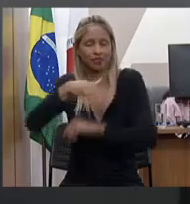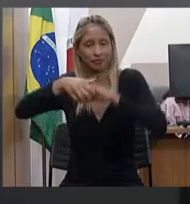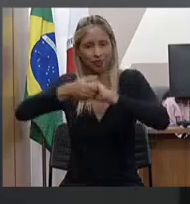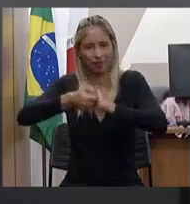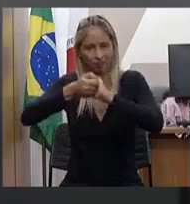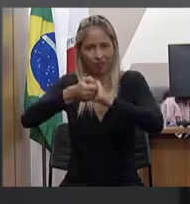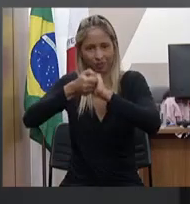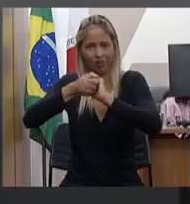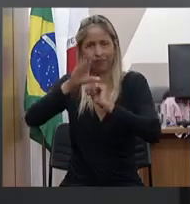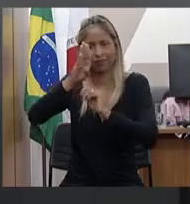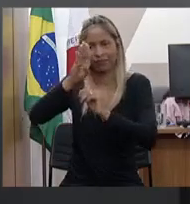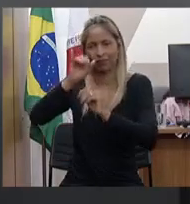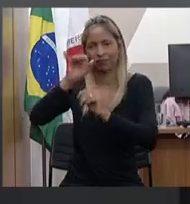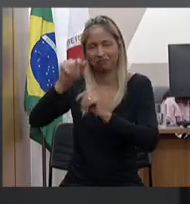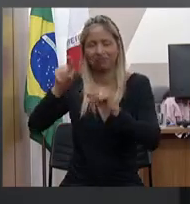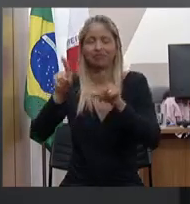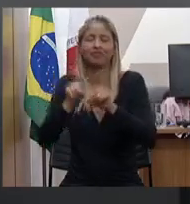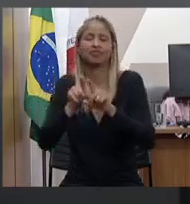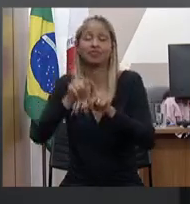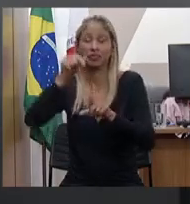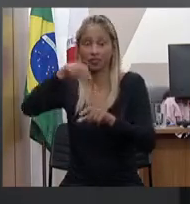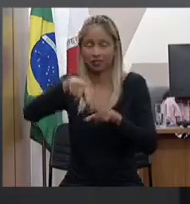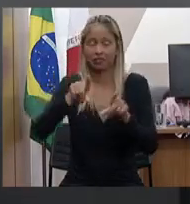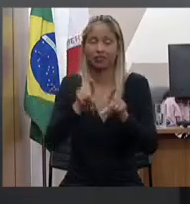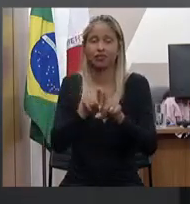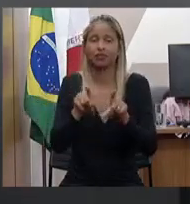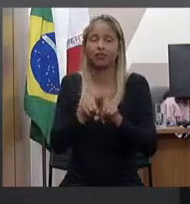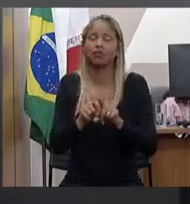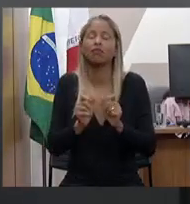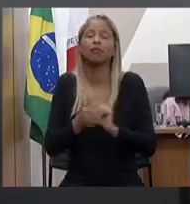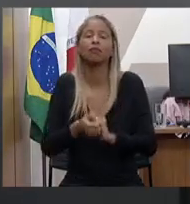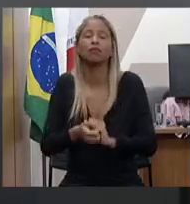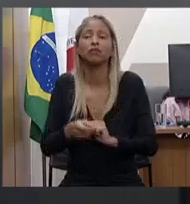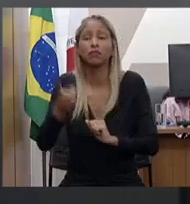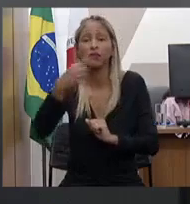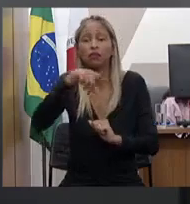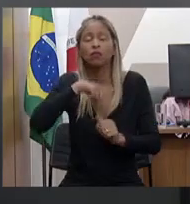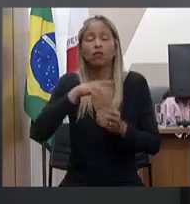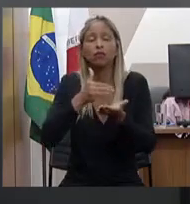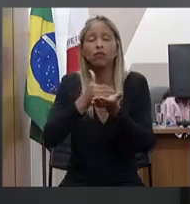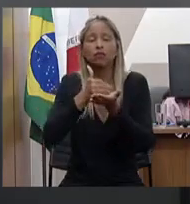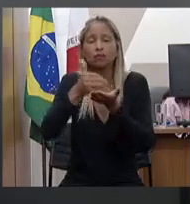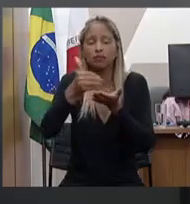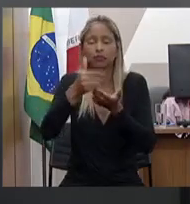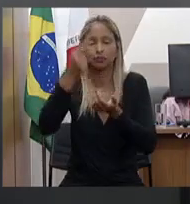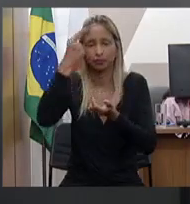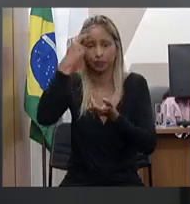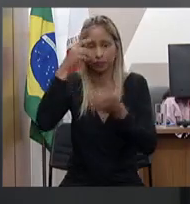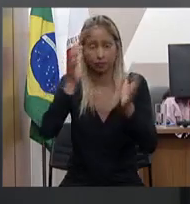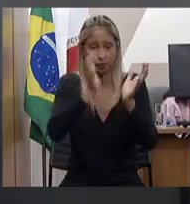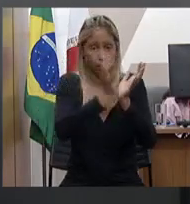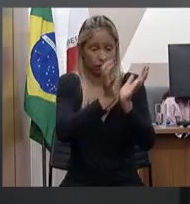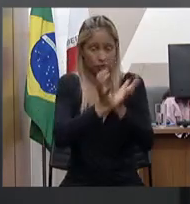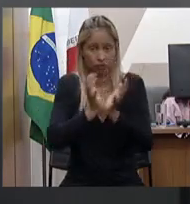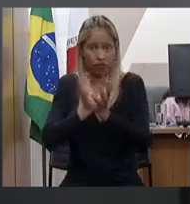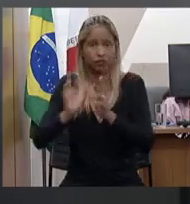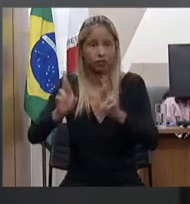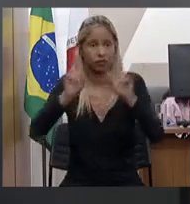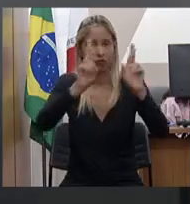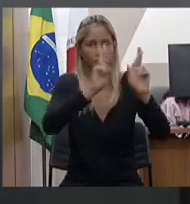a deputada B mas aqui também tô dizendo já que nós temos que começar a pensar aqui porque as categorias que aqui